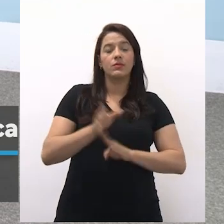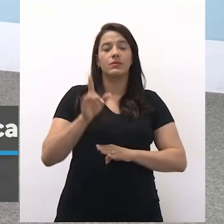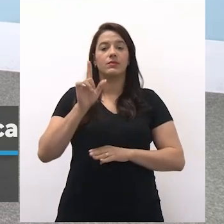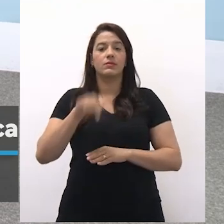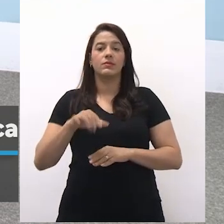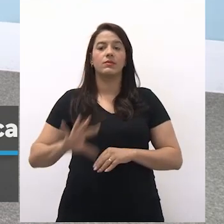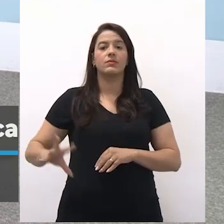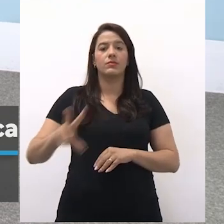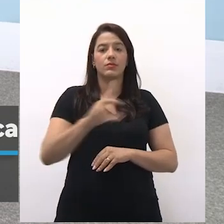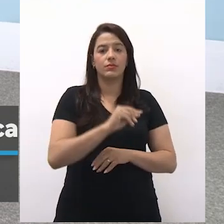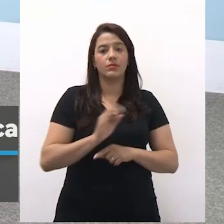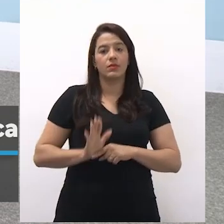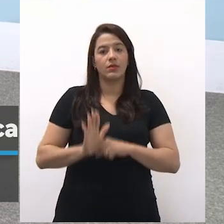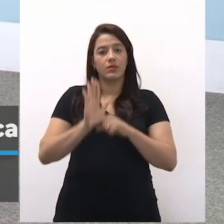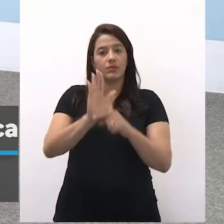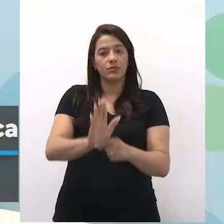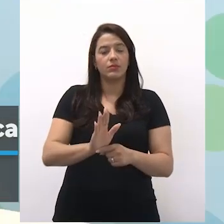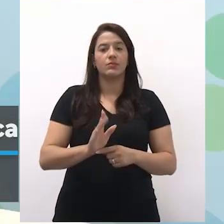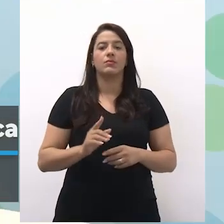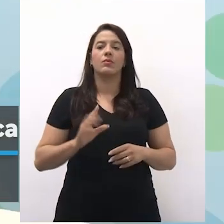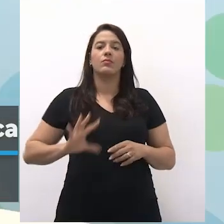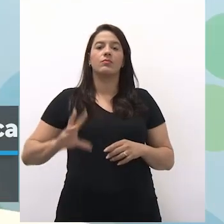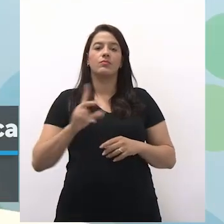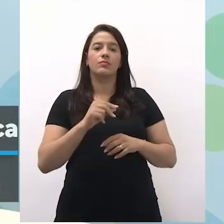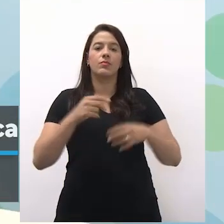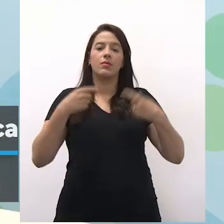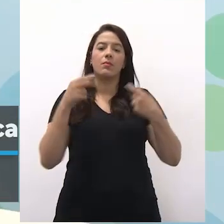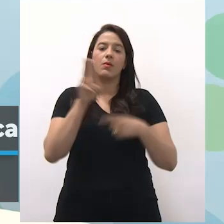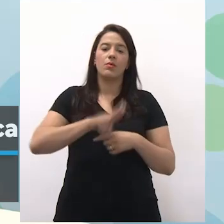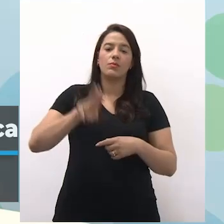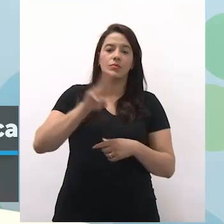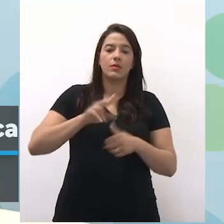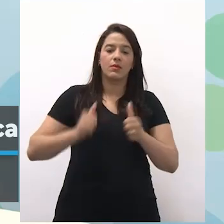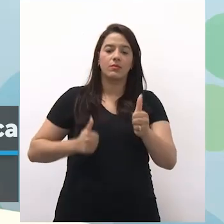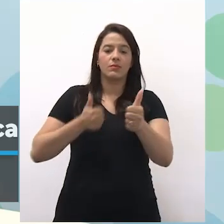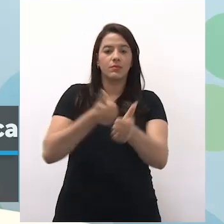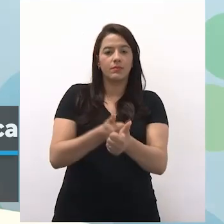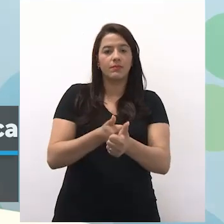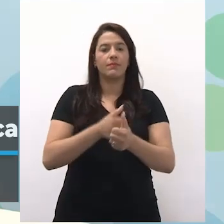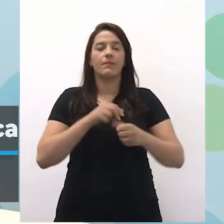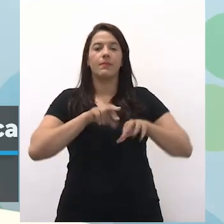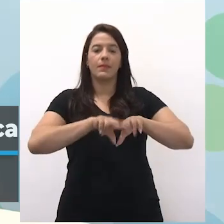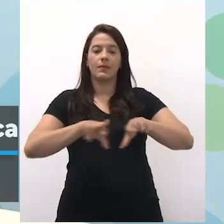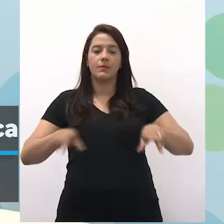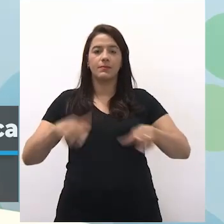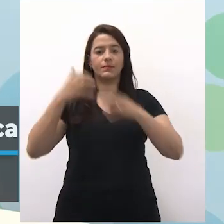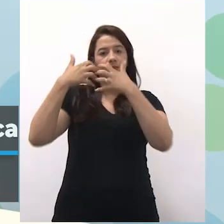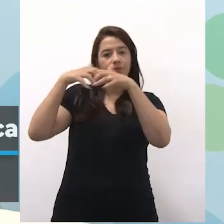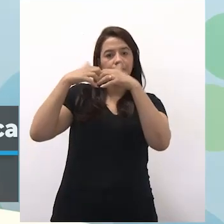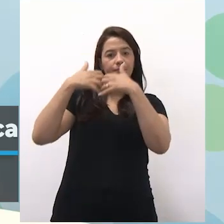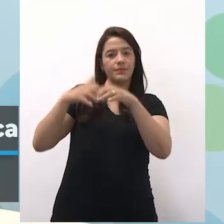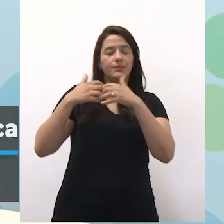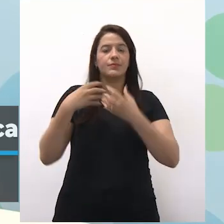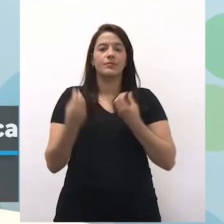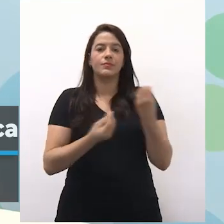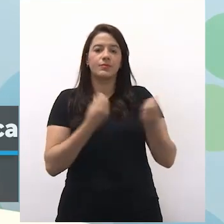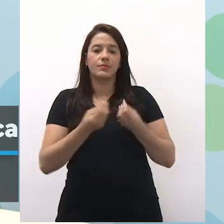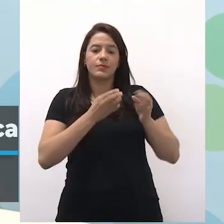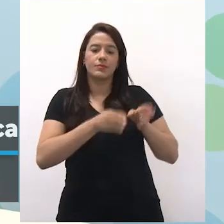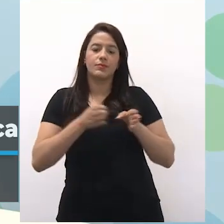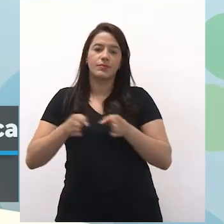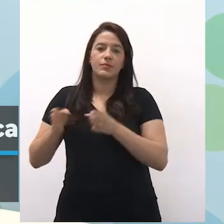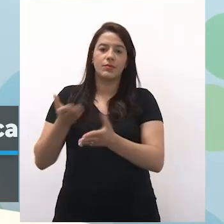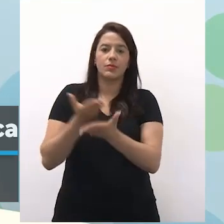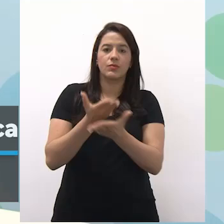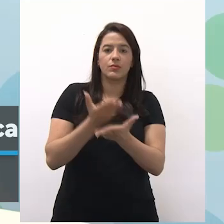reconhecido como um instrumento mesmo pedagógico, utilizado para acompanhamento do desenvolvimento cognitivo e socioemocional dos estudantes de uma